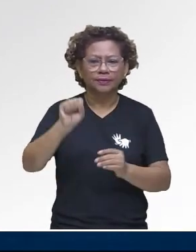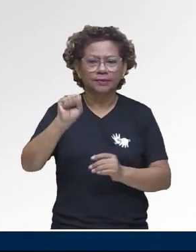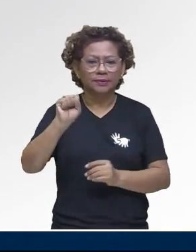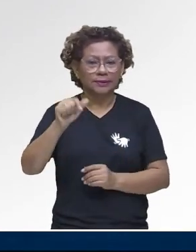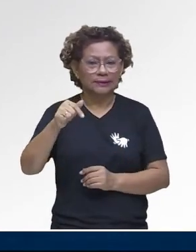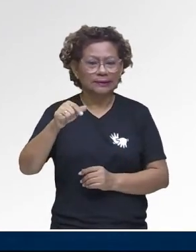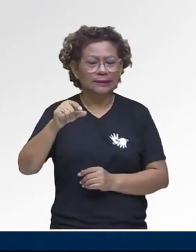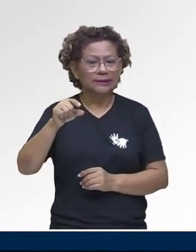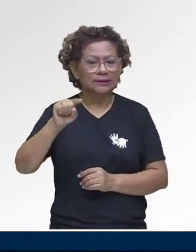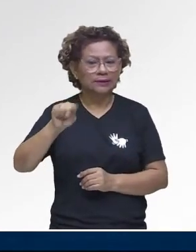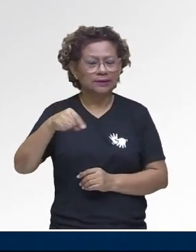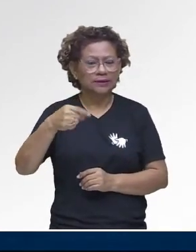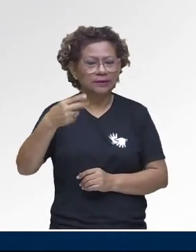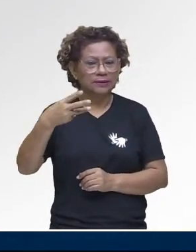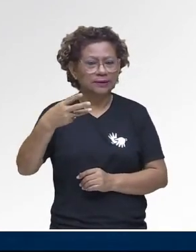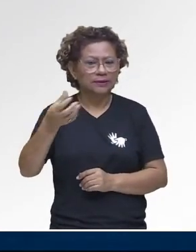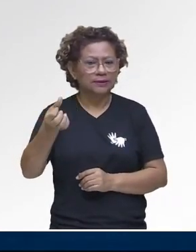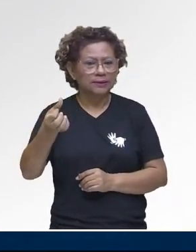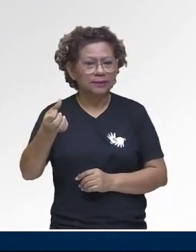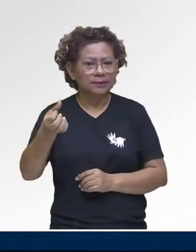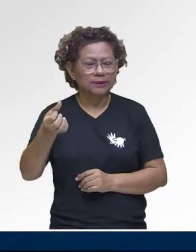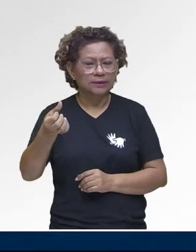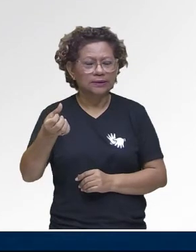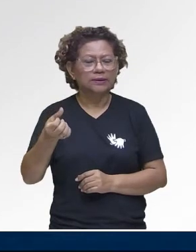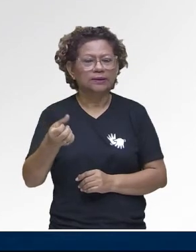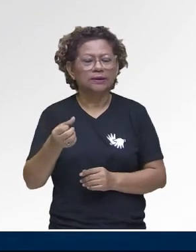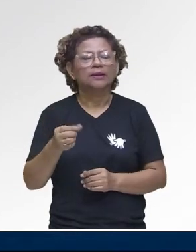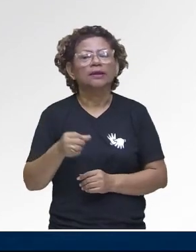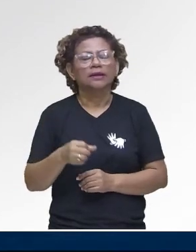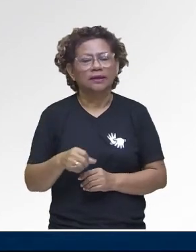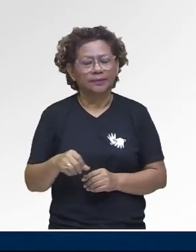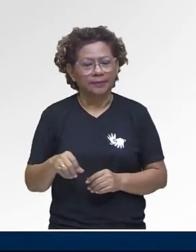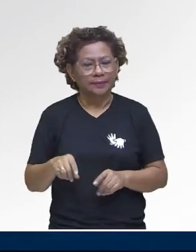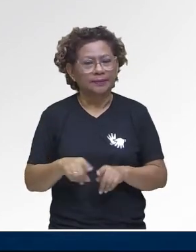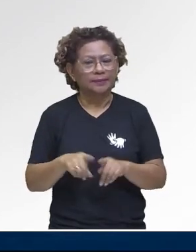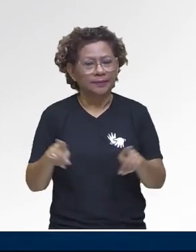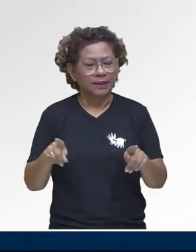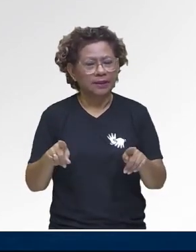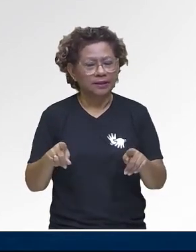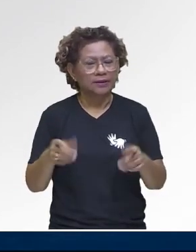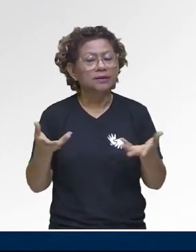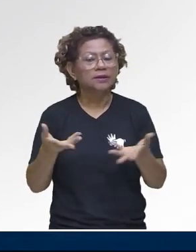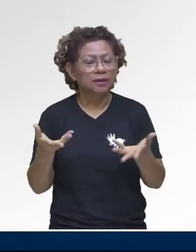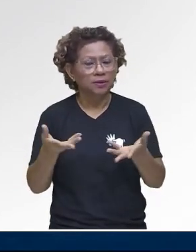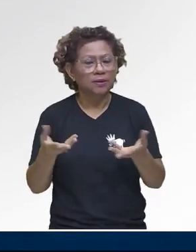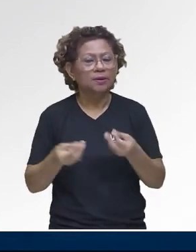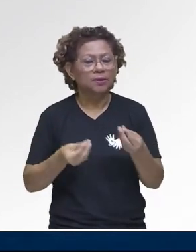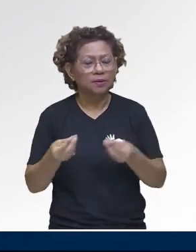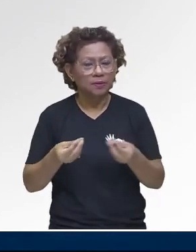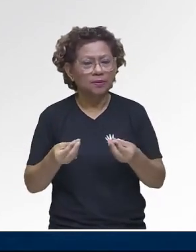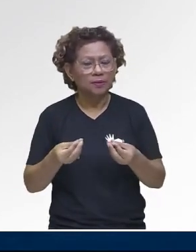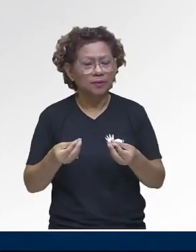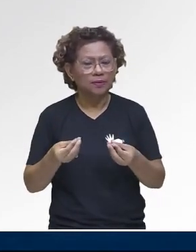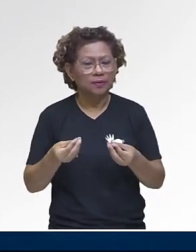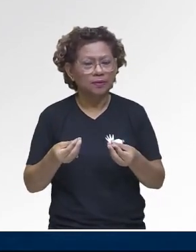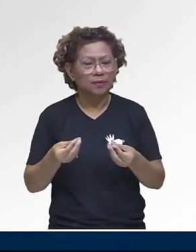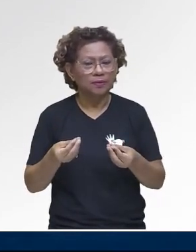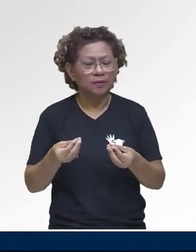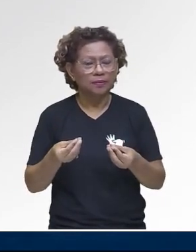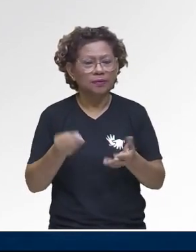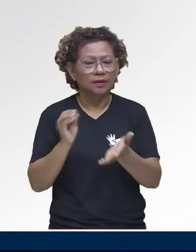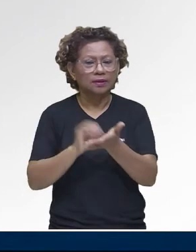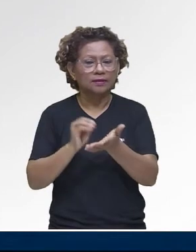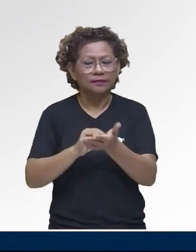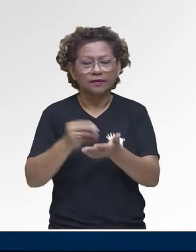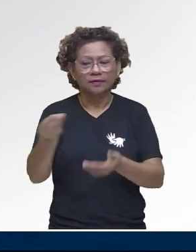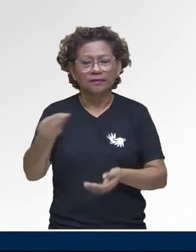cédula, uma nota de R$100, ou seja, um valor inteiro. De que forma a gente vai fazer essa operação então? Vamos então aqui trazer para vocês,